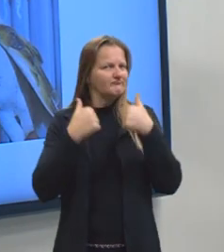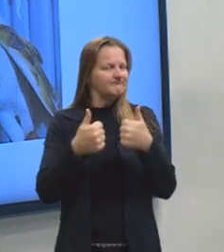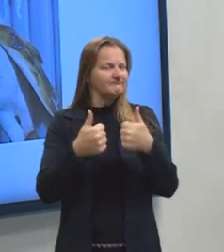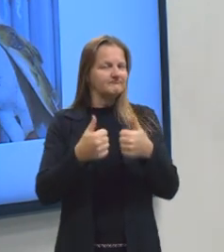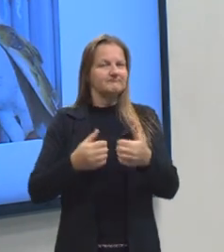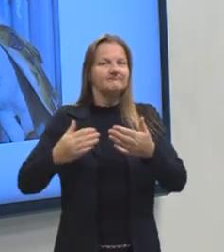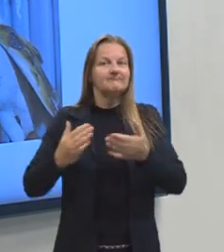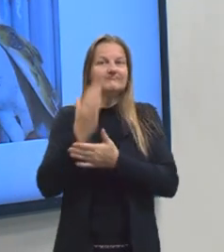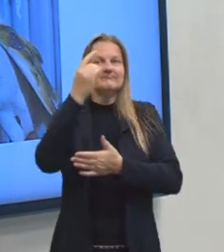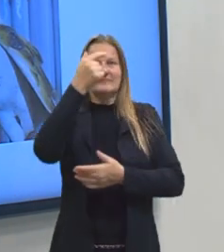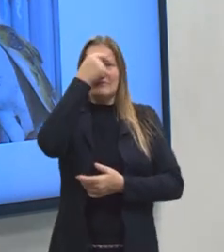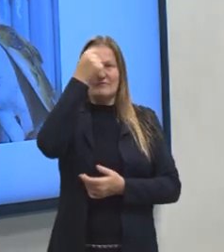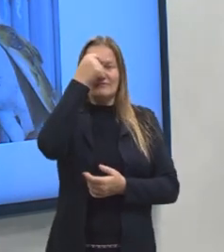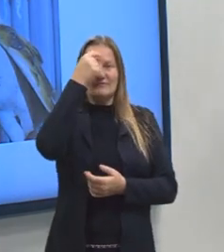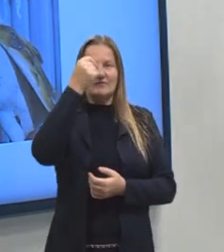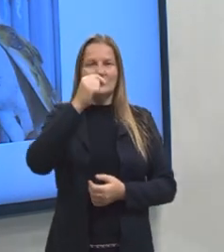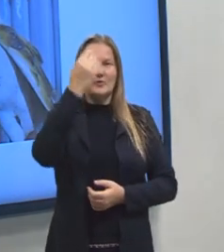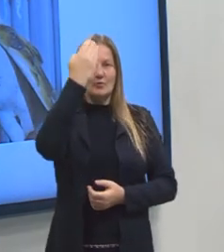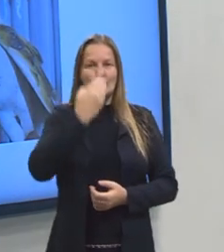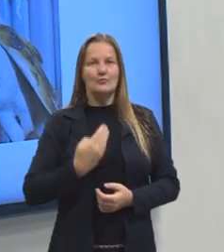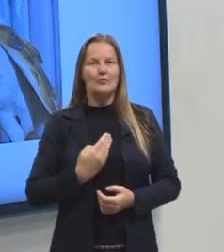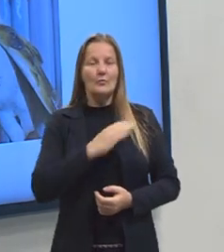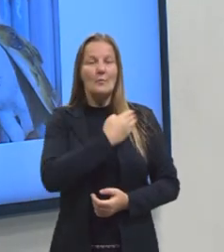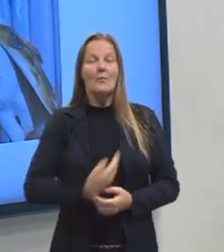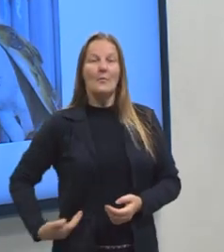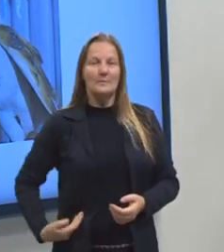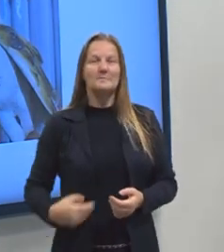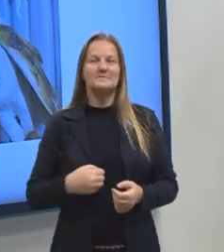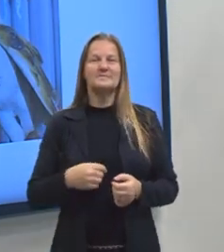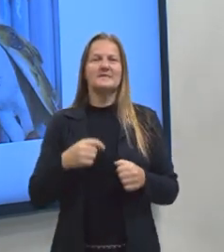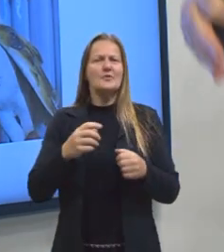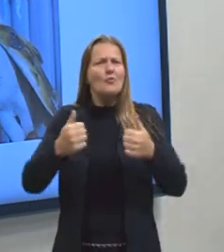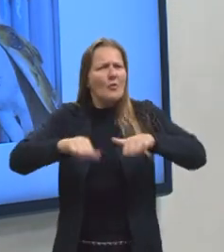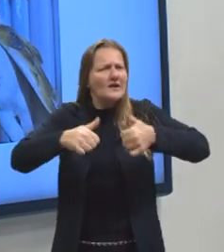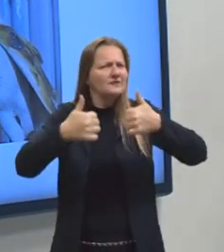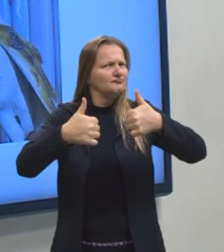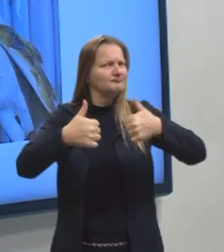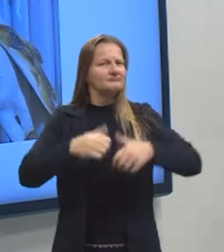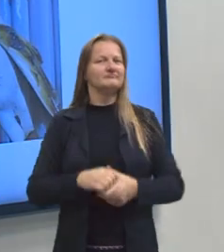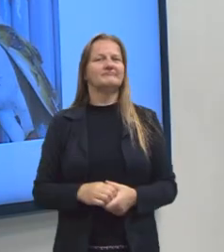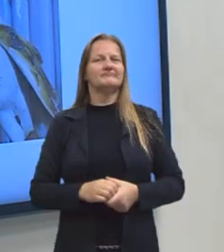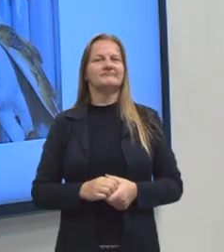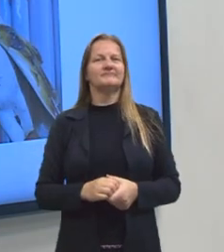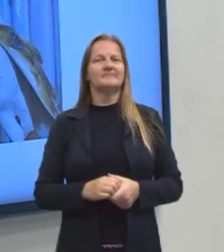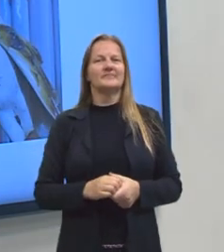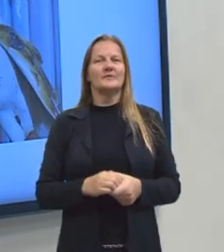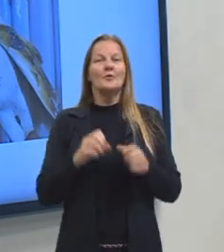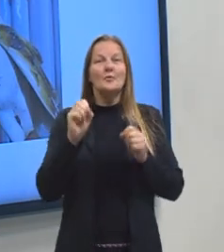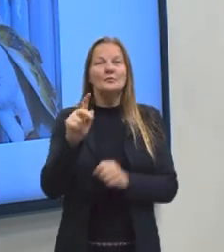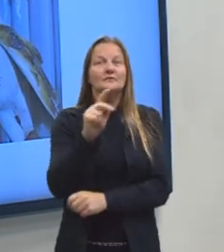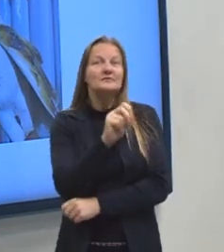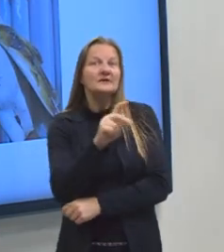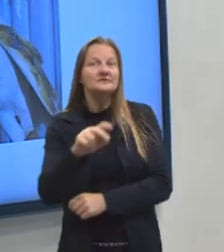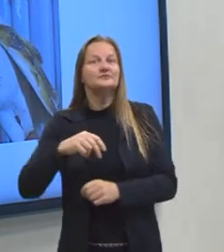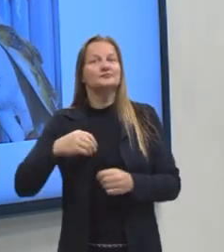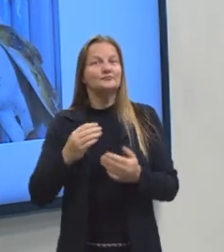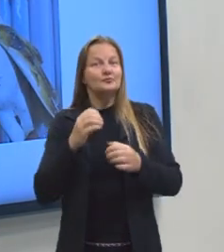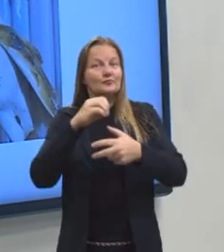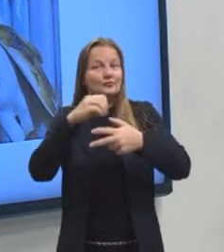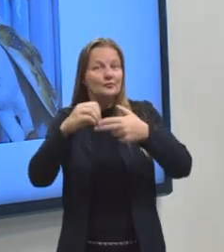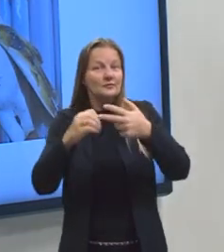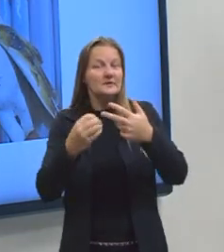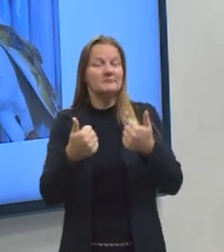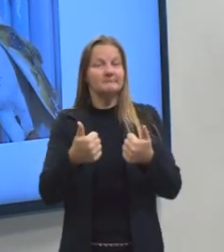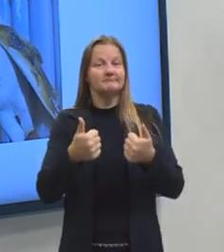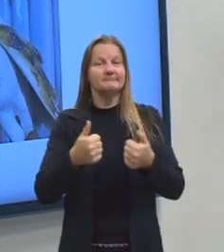tem acesso à universidade pública gratuita e de qualidade o mesmo através das outras oportunidades que o Enem